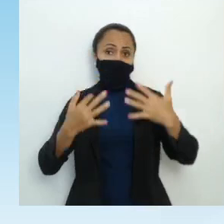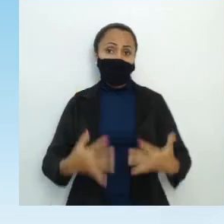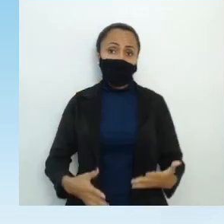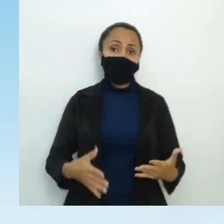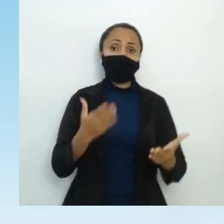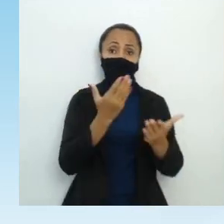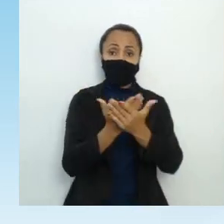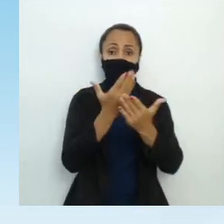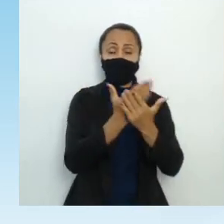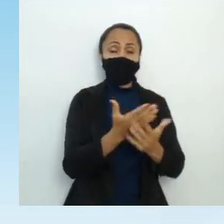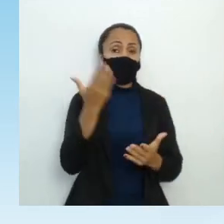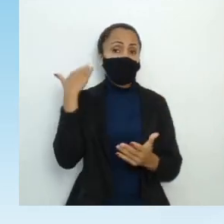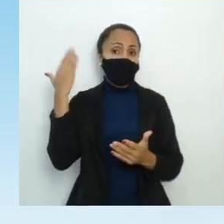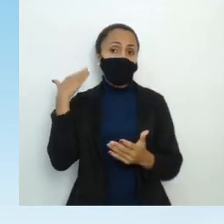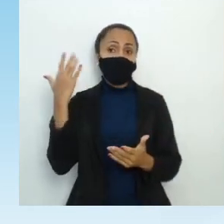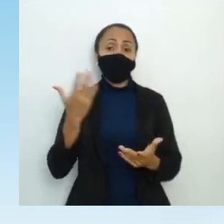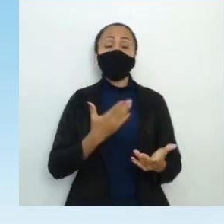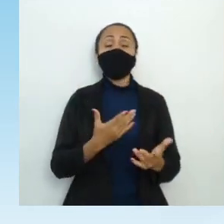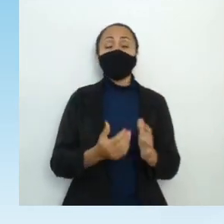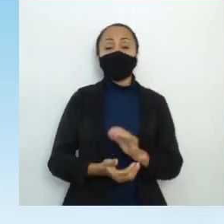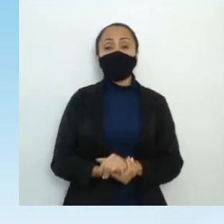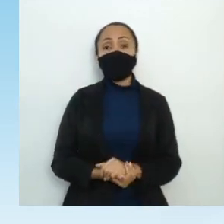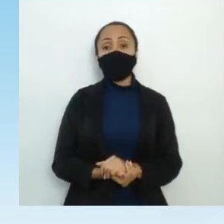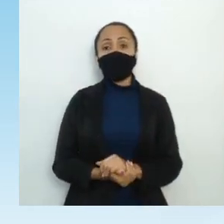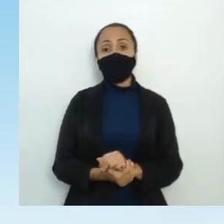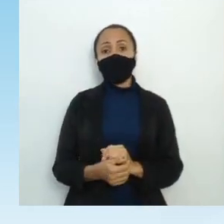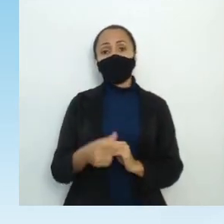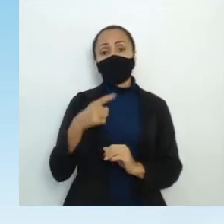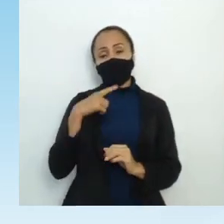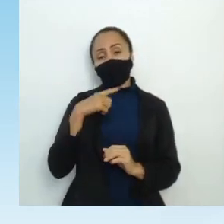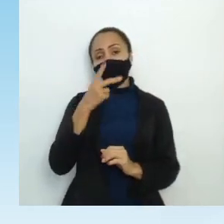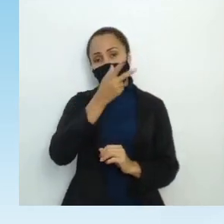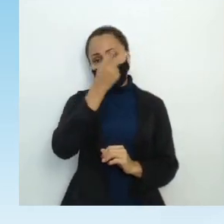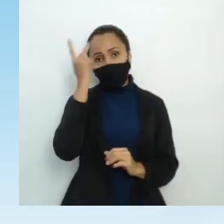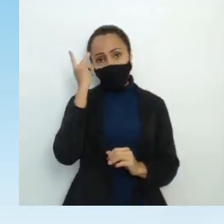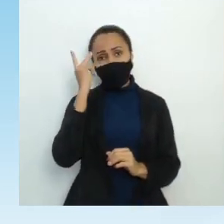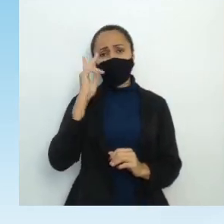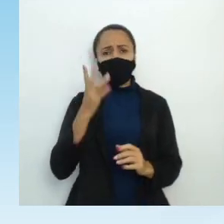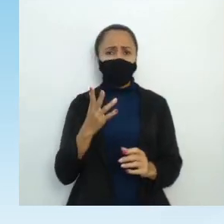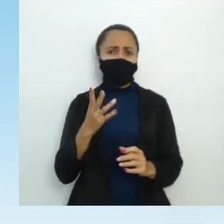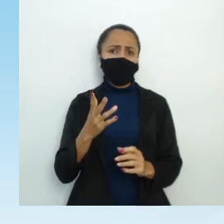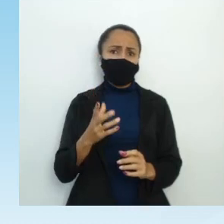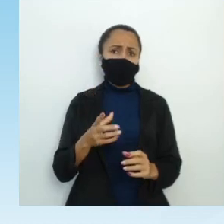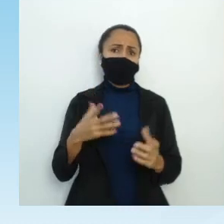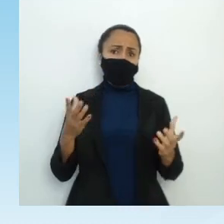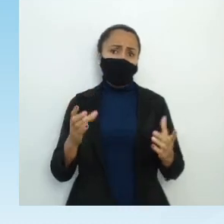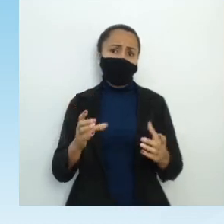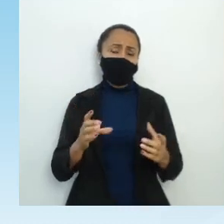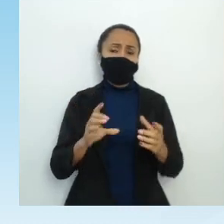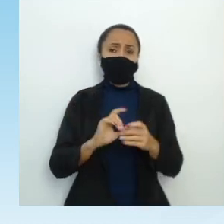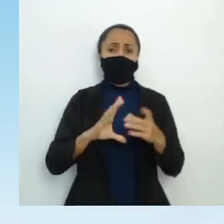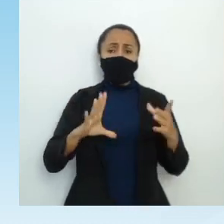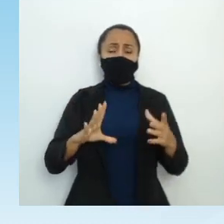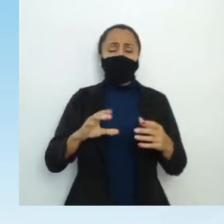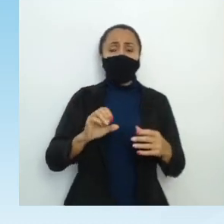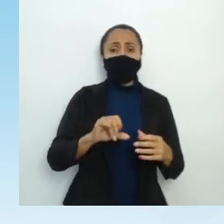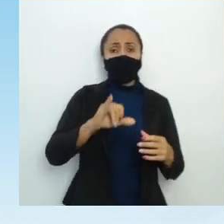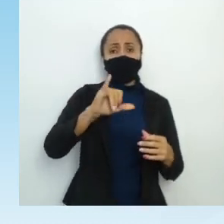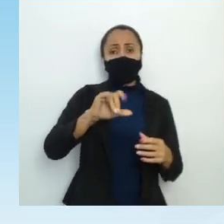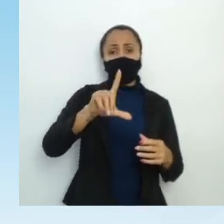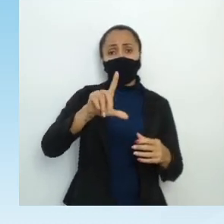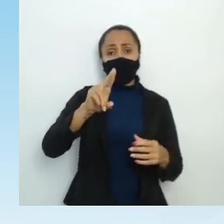que existissem aqueles que diziam ser, né, desenrolado, né, que seriam aí iluministas e tal, mas que por debaixo dos panos